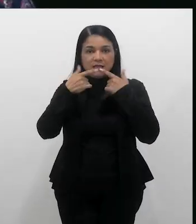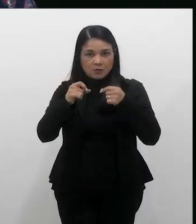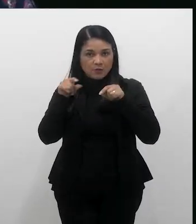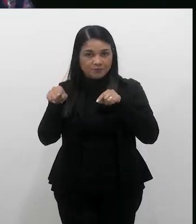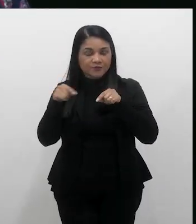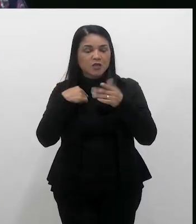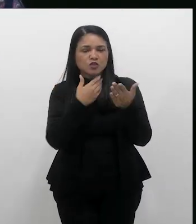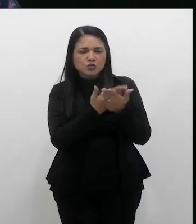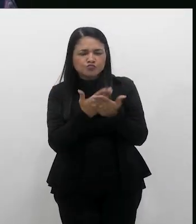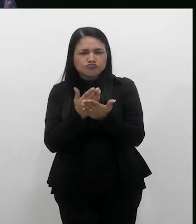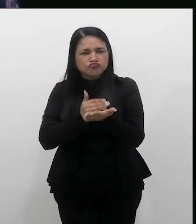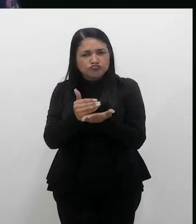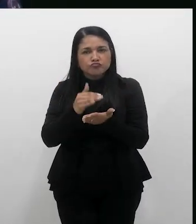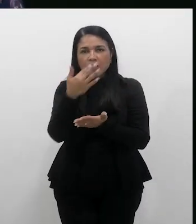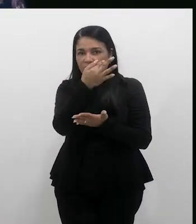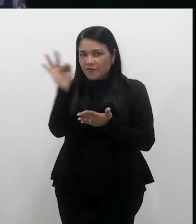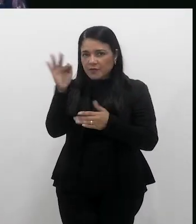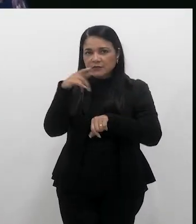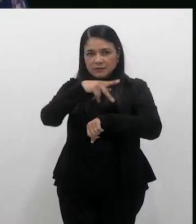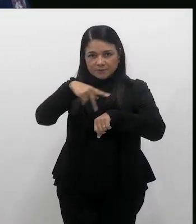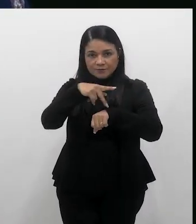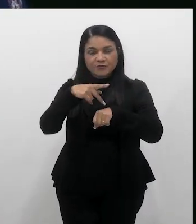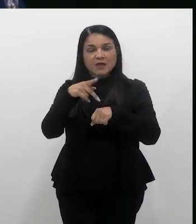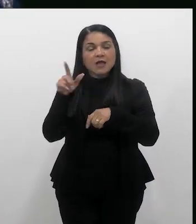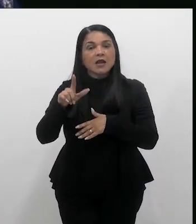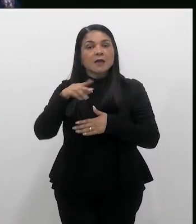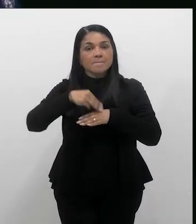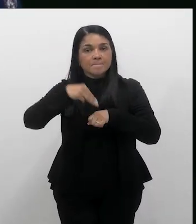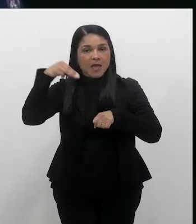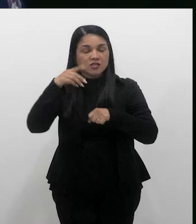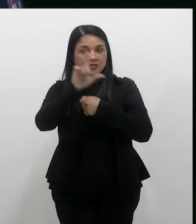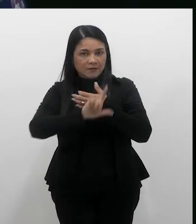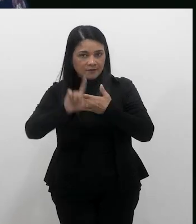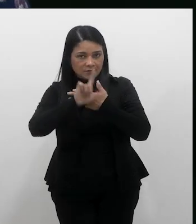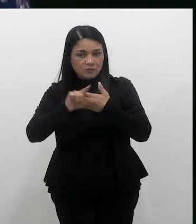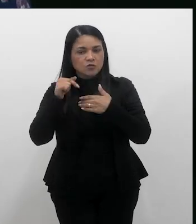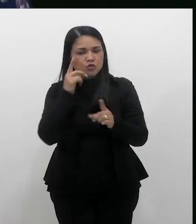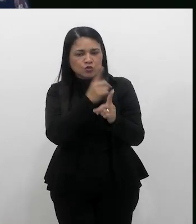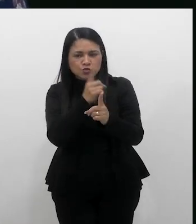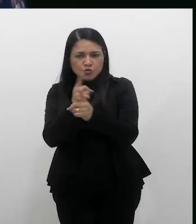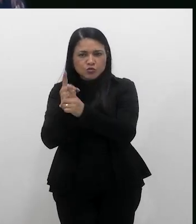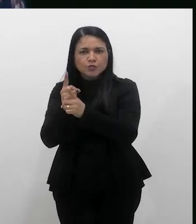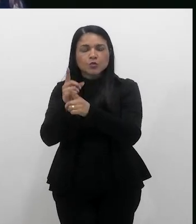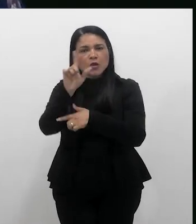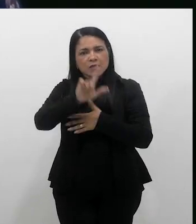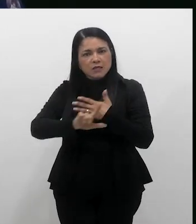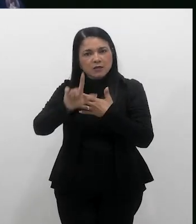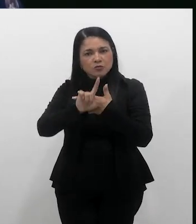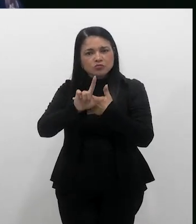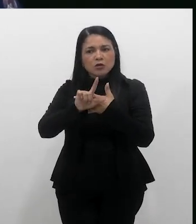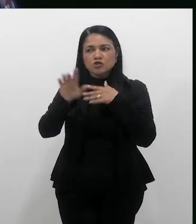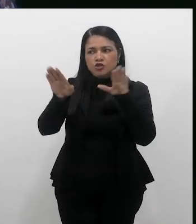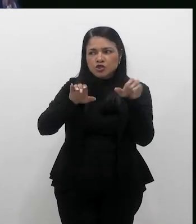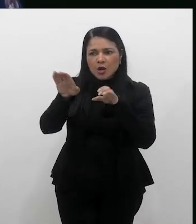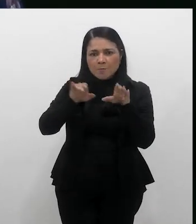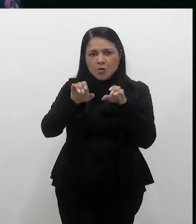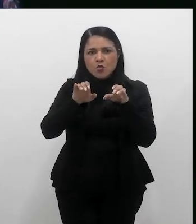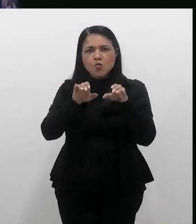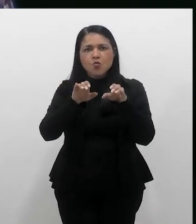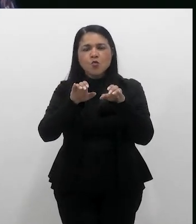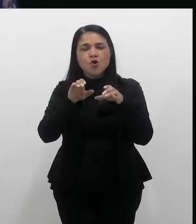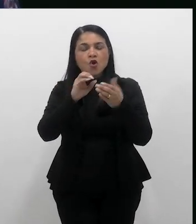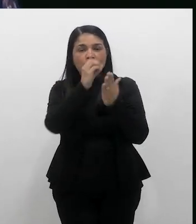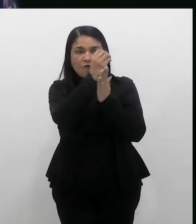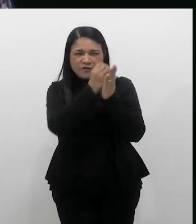porque ela começou esse estudo na França, ela é mestre em literatura e ela começou a descobrir muitas coisas sobre literatura, chamou muita